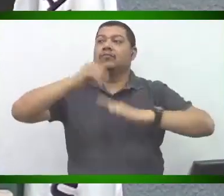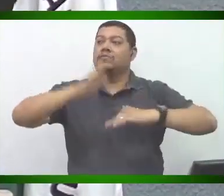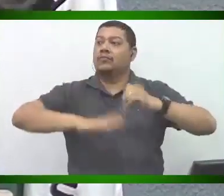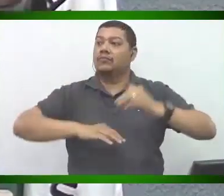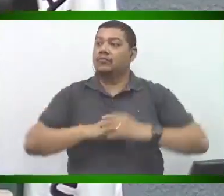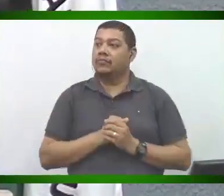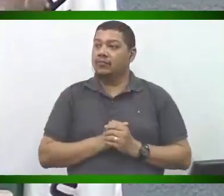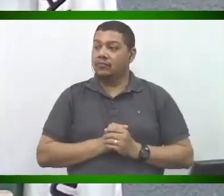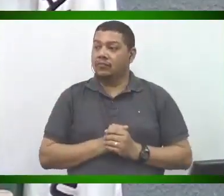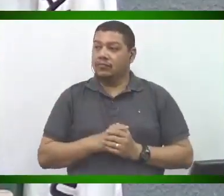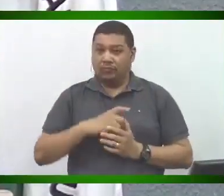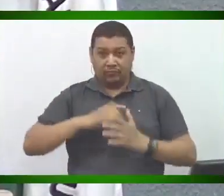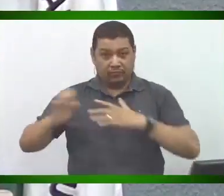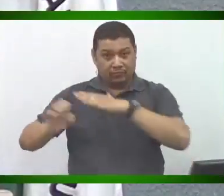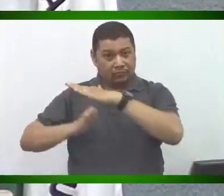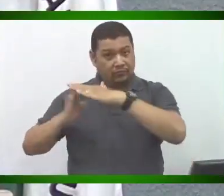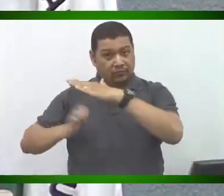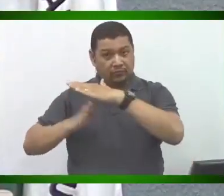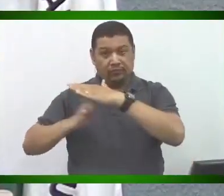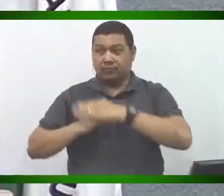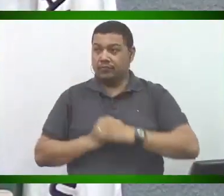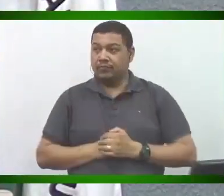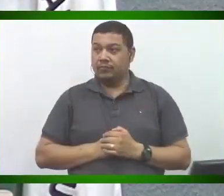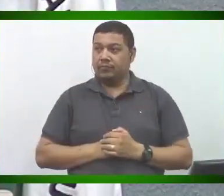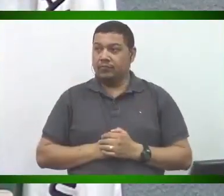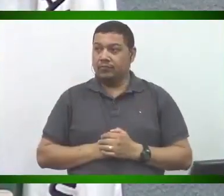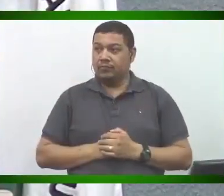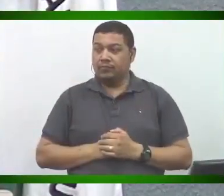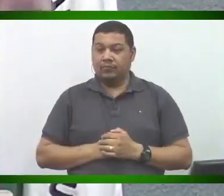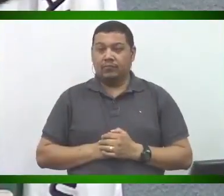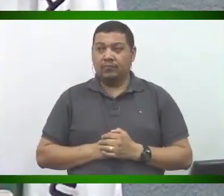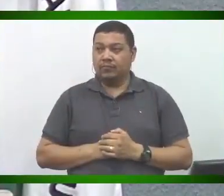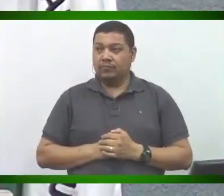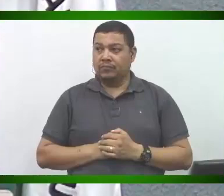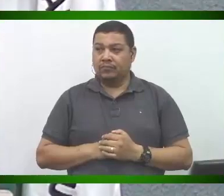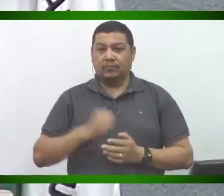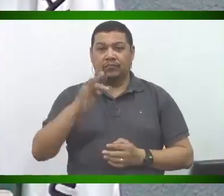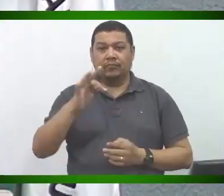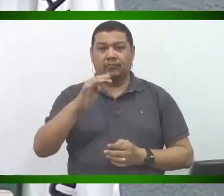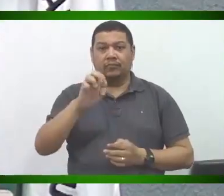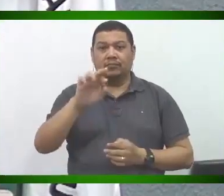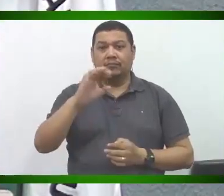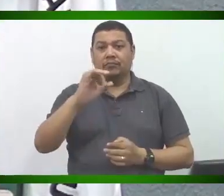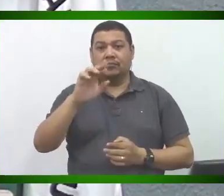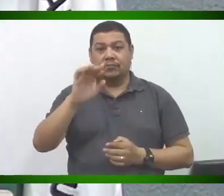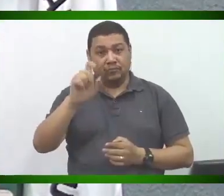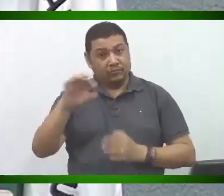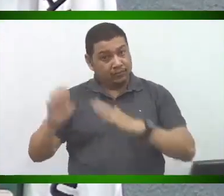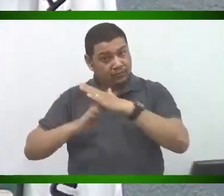né, através de empresas terceirizadas, olha a palavra, terceirizada. Peço um minuto para concluir, presidente.